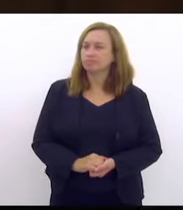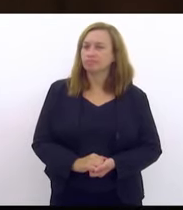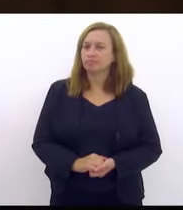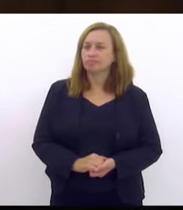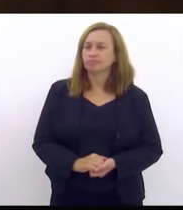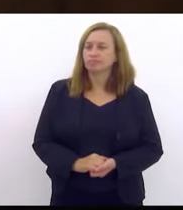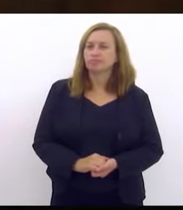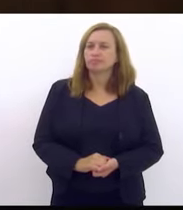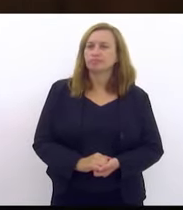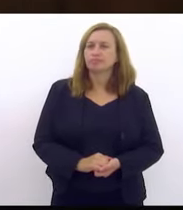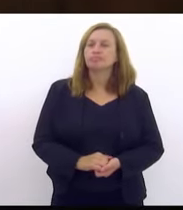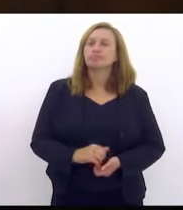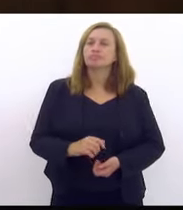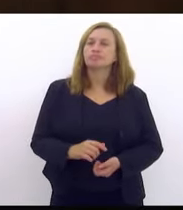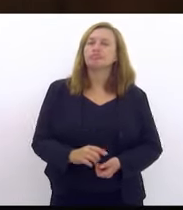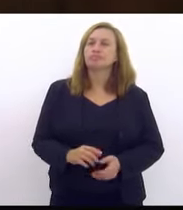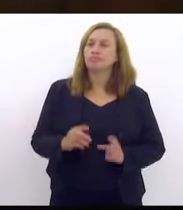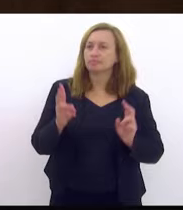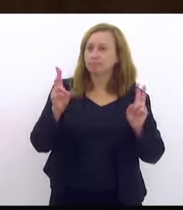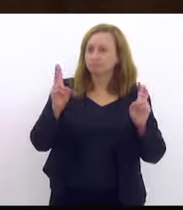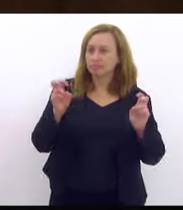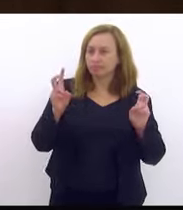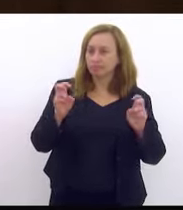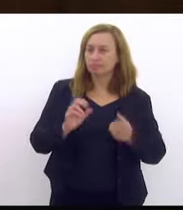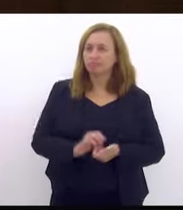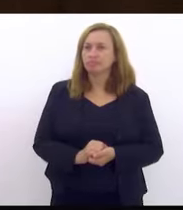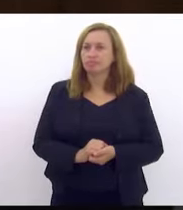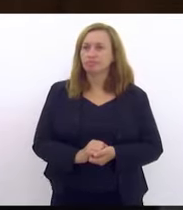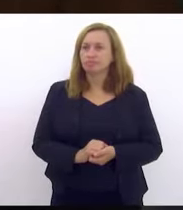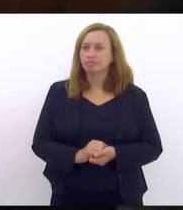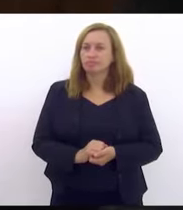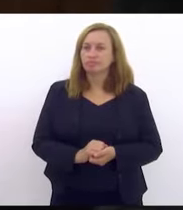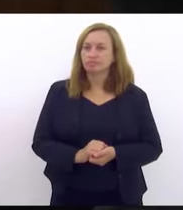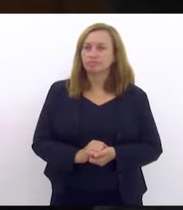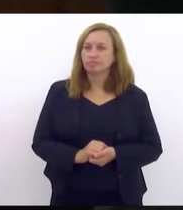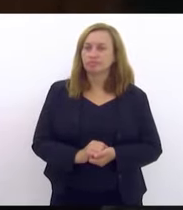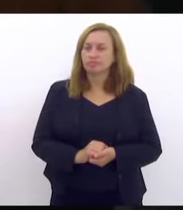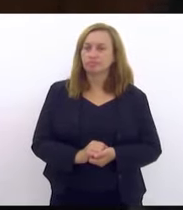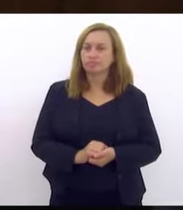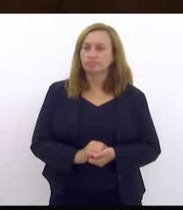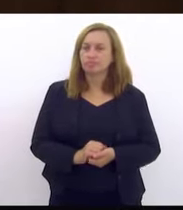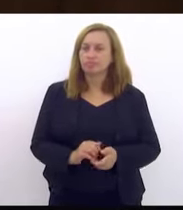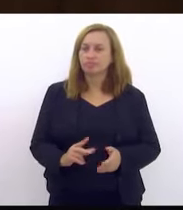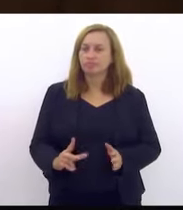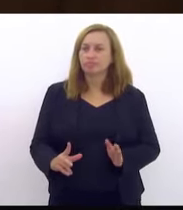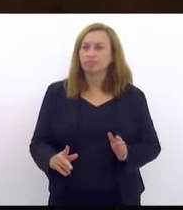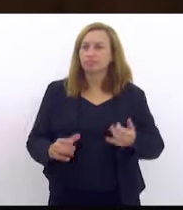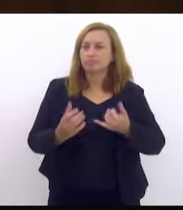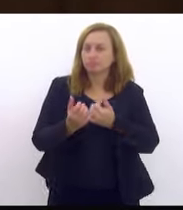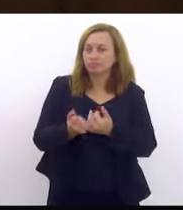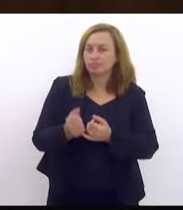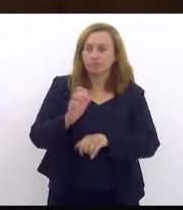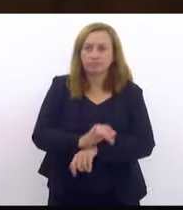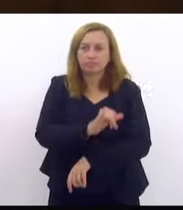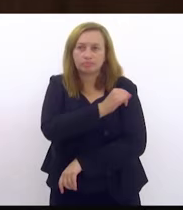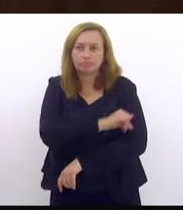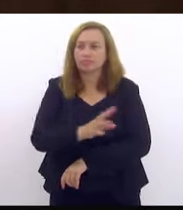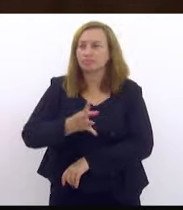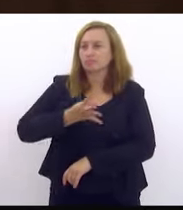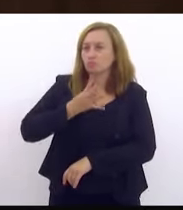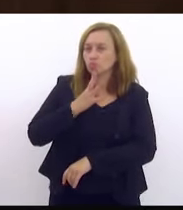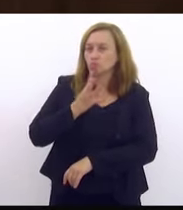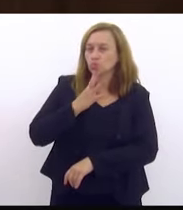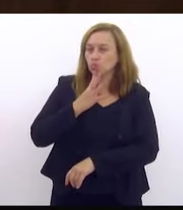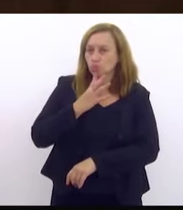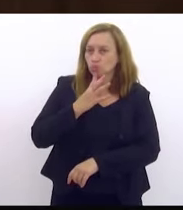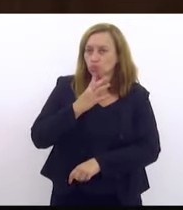de 1975. Não se trata da cessão de patrimônio do Estado do Rio de Janeiro, mas do reconhecimento de domínio público